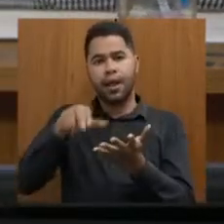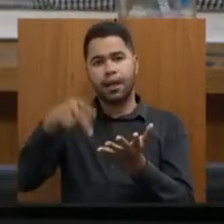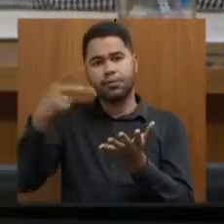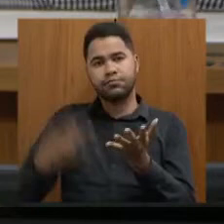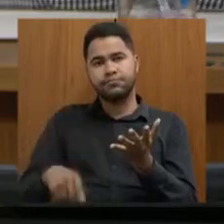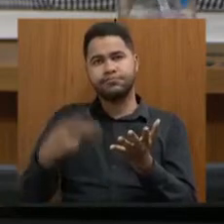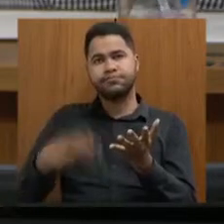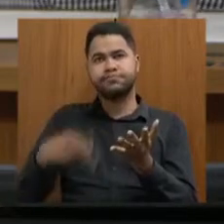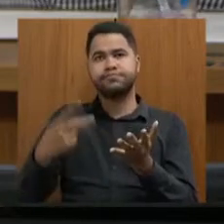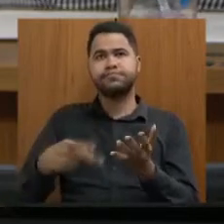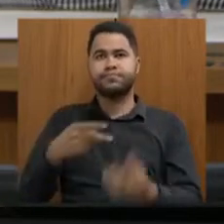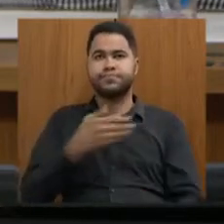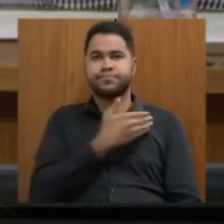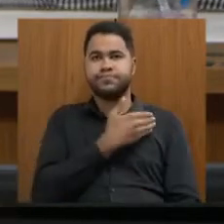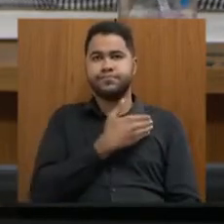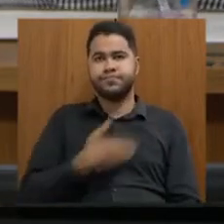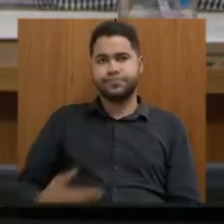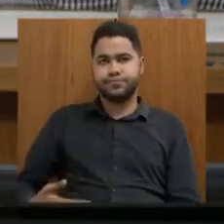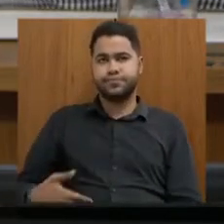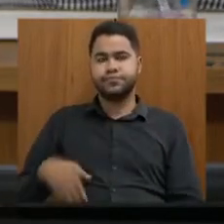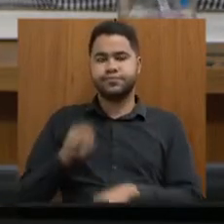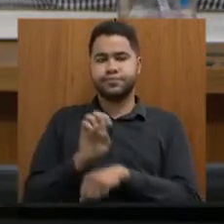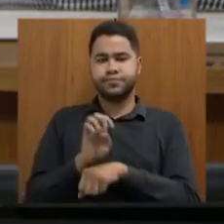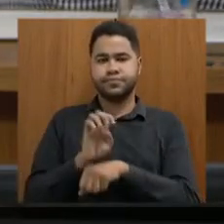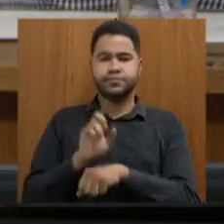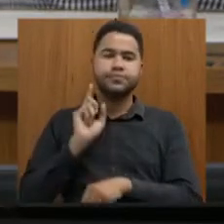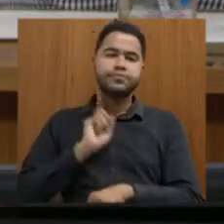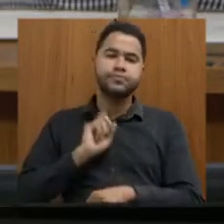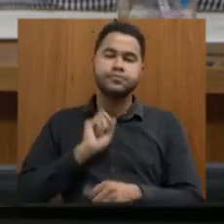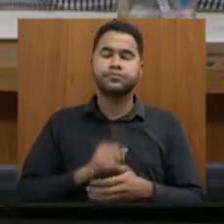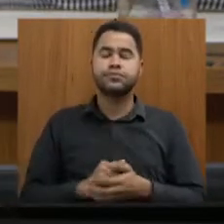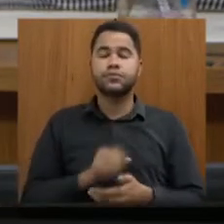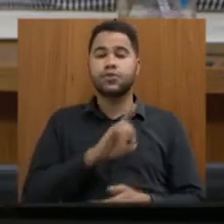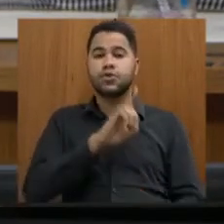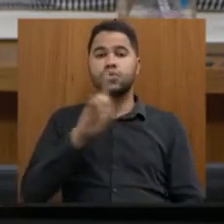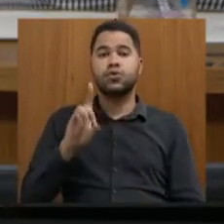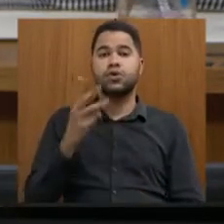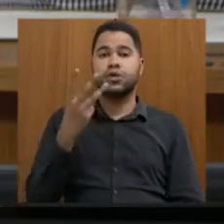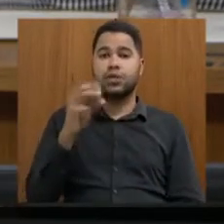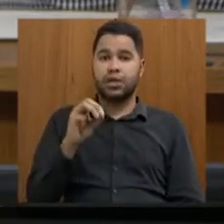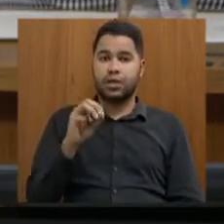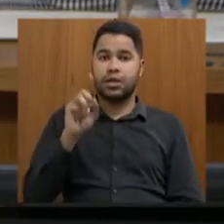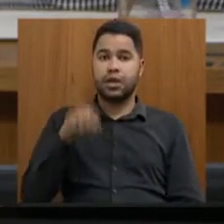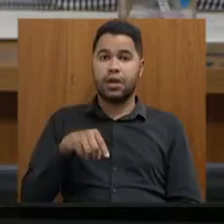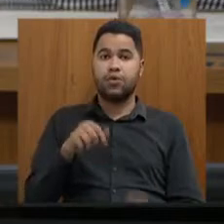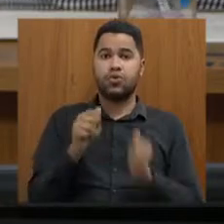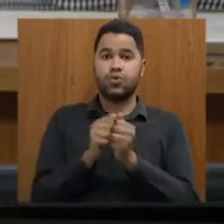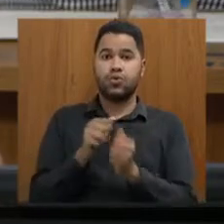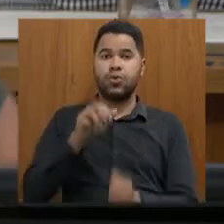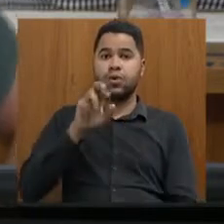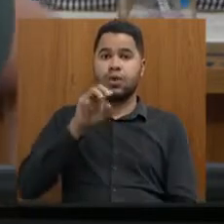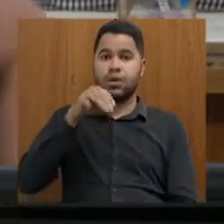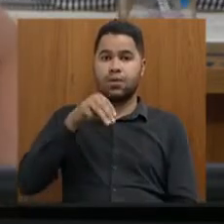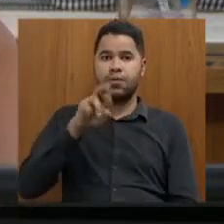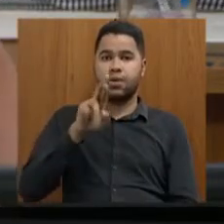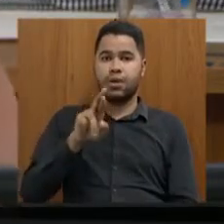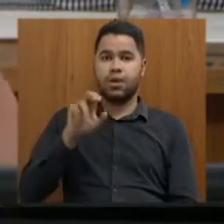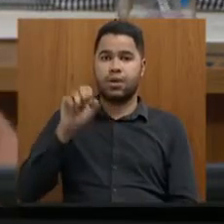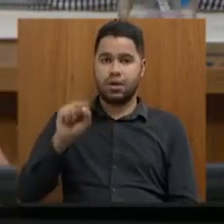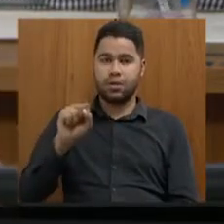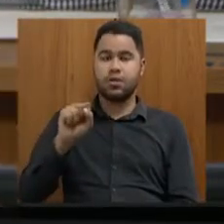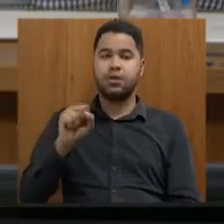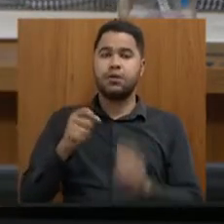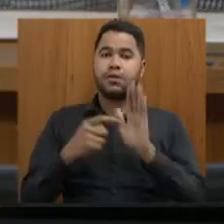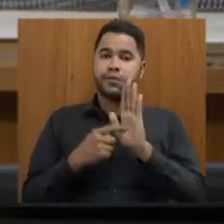estado no dia trinta vamos estar com a MRS Mr